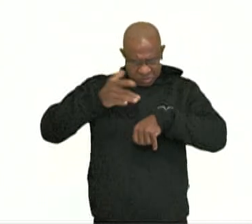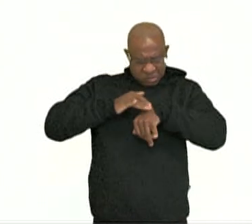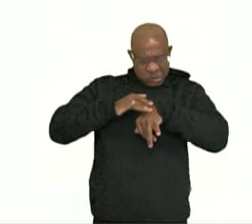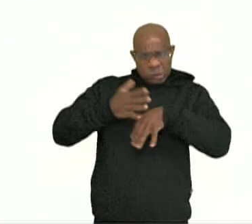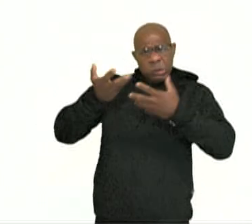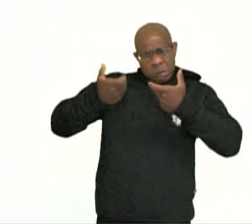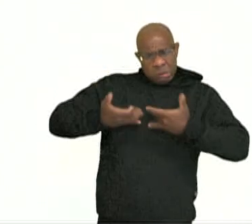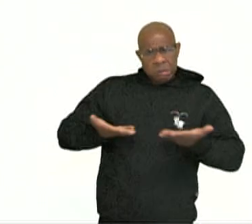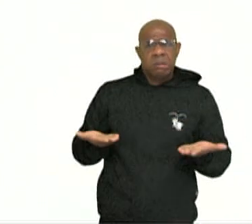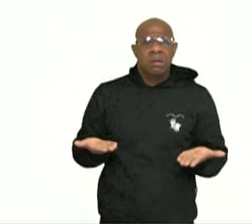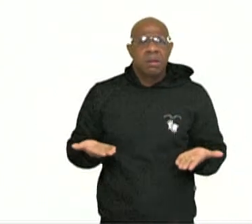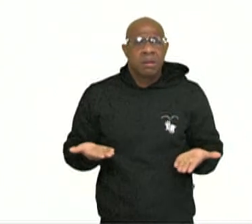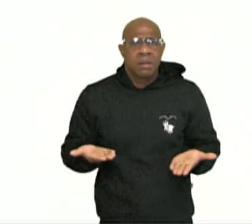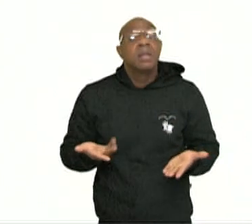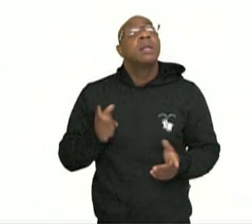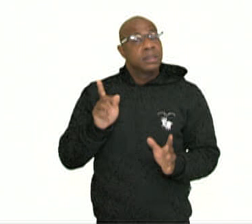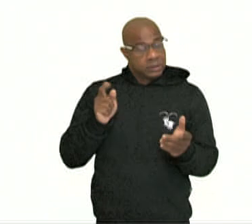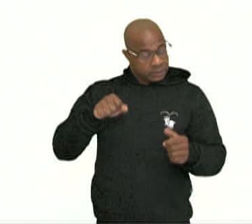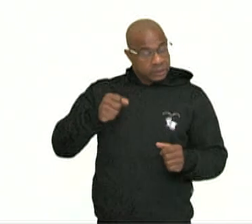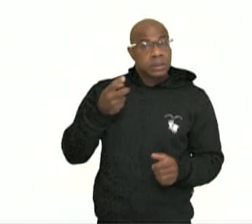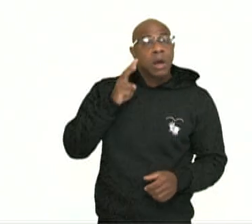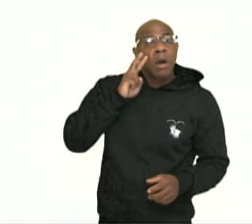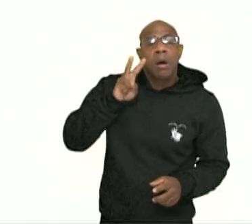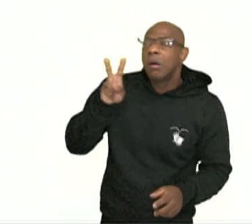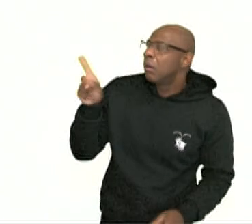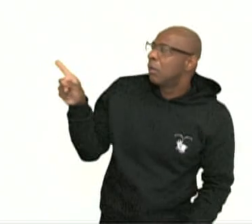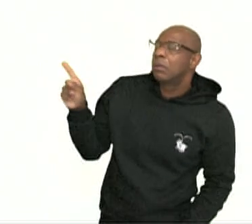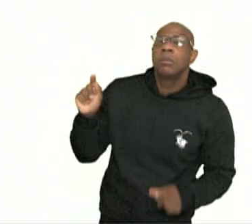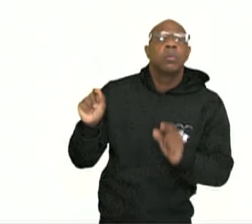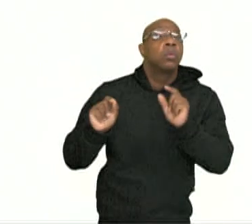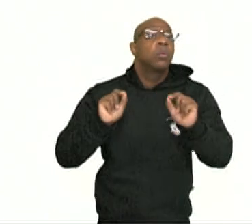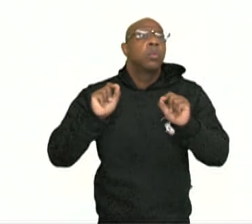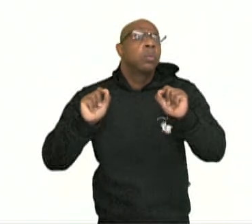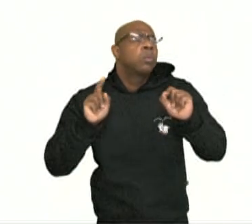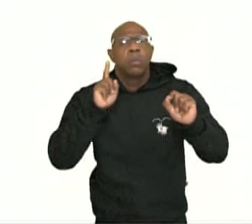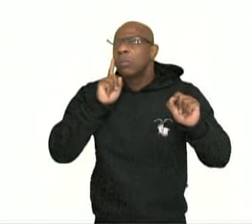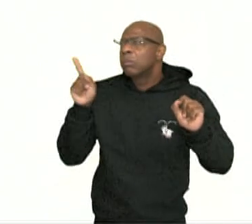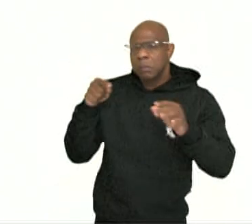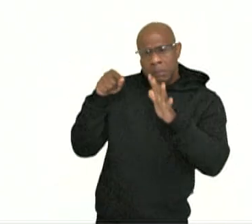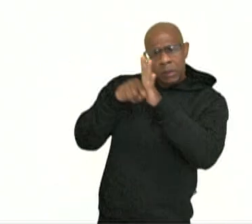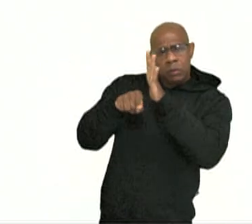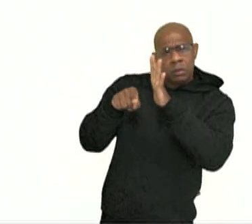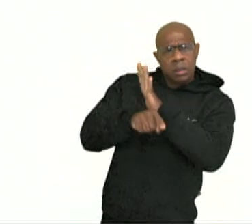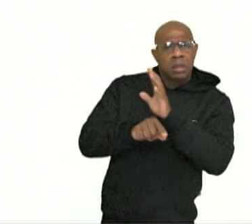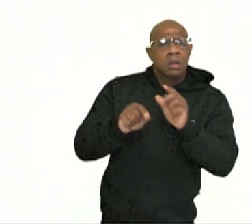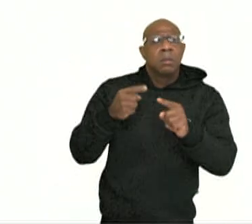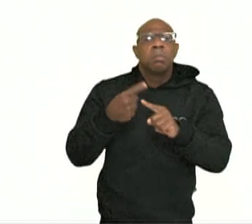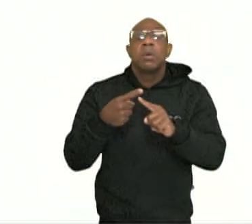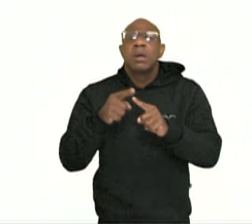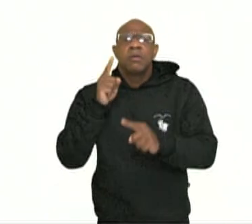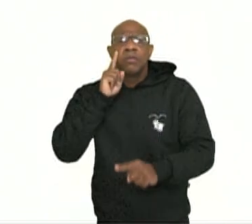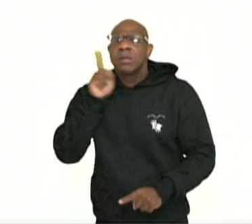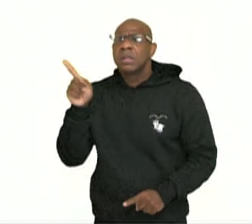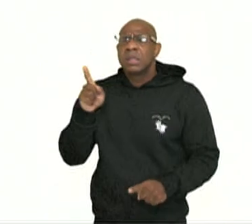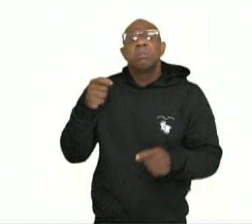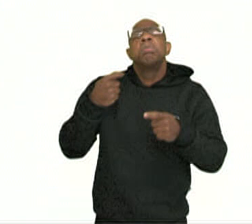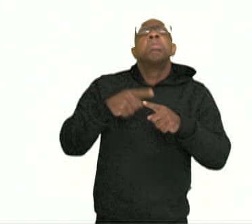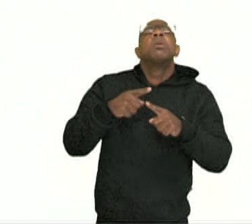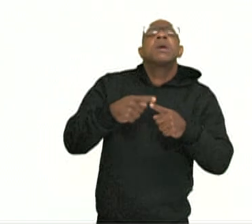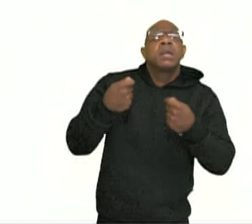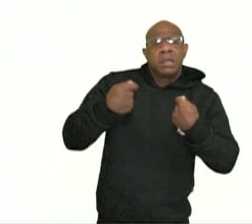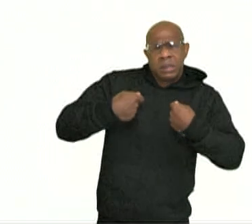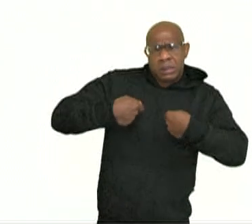mesmo. Eu quero que você observa. E eu quero te perguntar ainda, por que nós devemos lavar